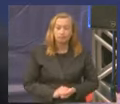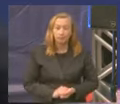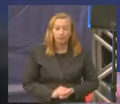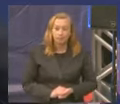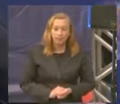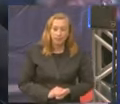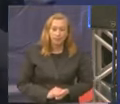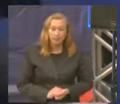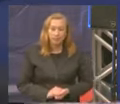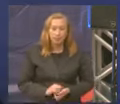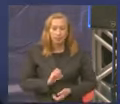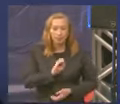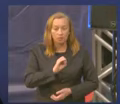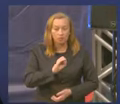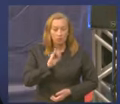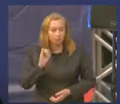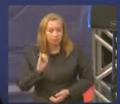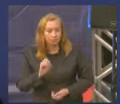Alô?